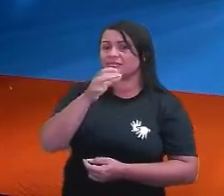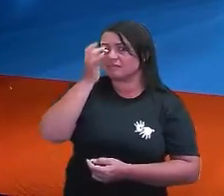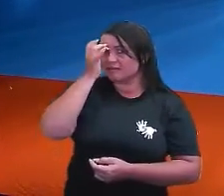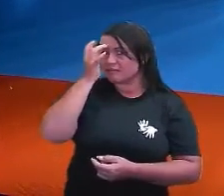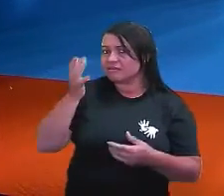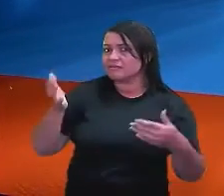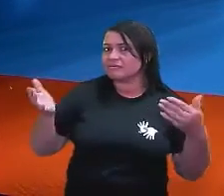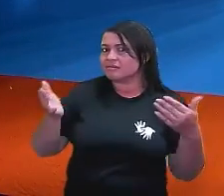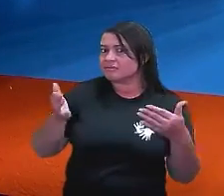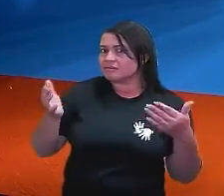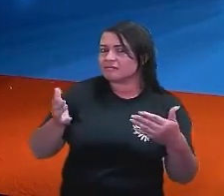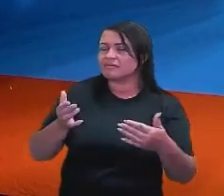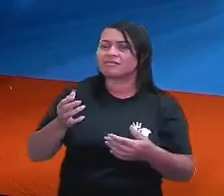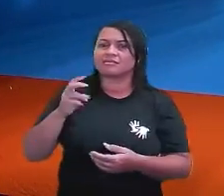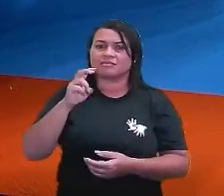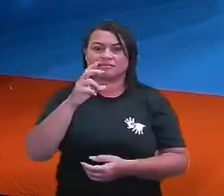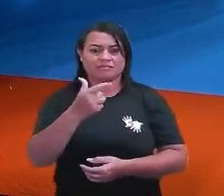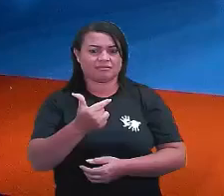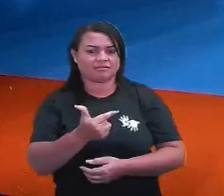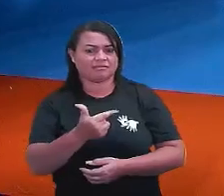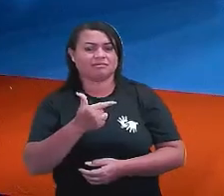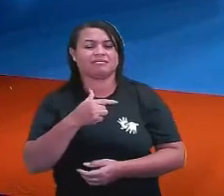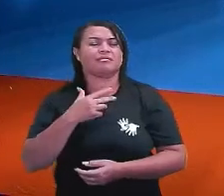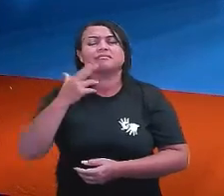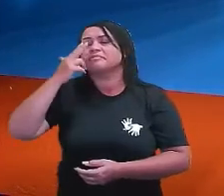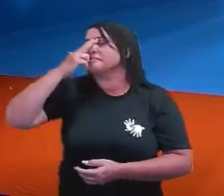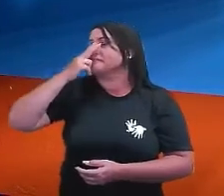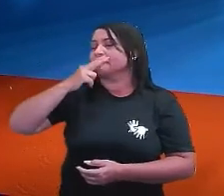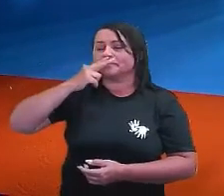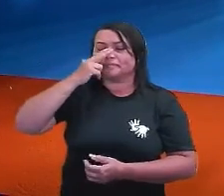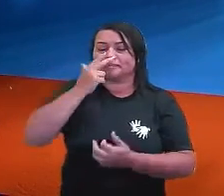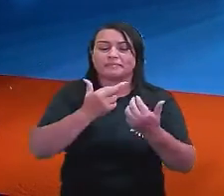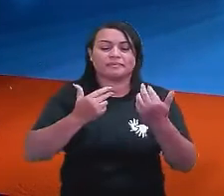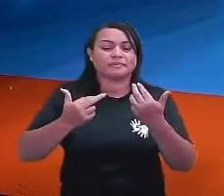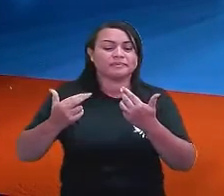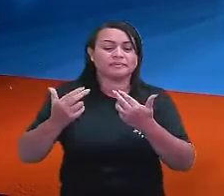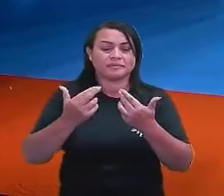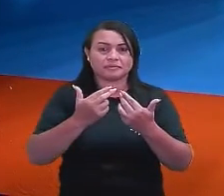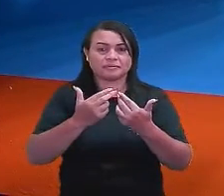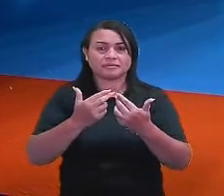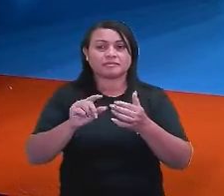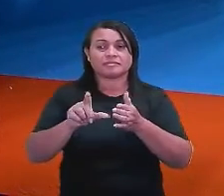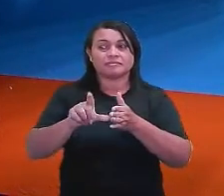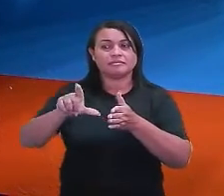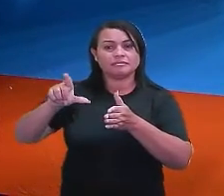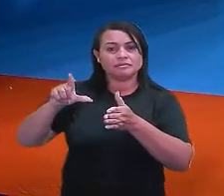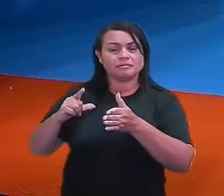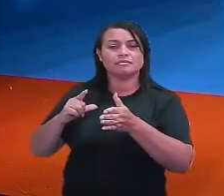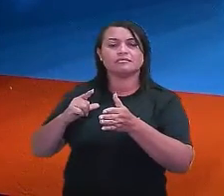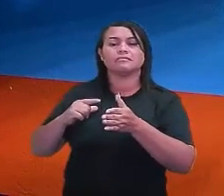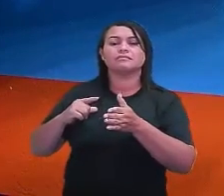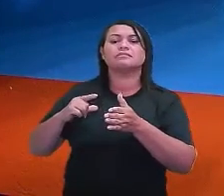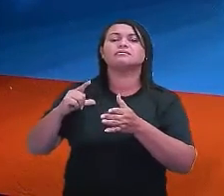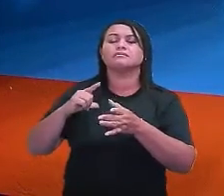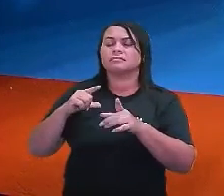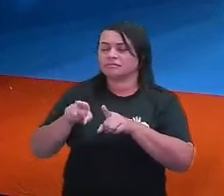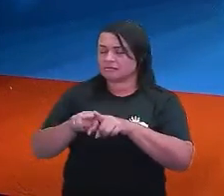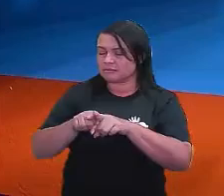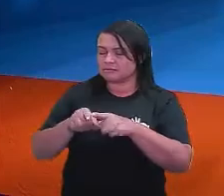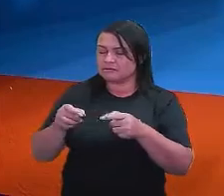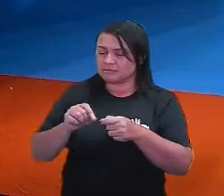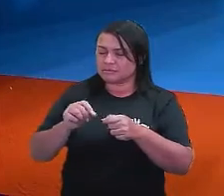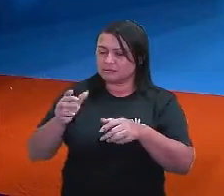fácil. Do mesmo jeito, gente, que a gente fez da vez anterior, nos exemplos anteriores, a gente vai fazer